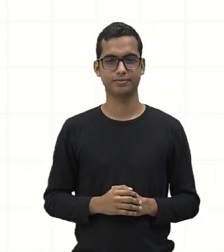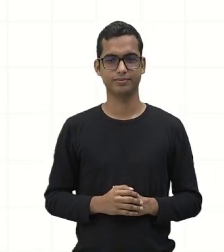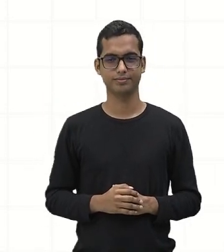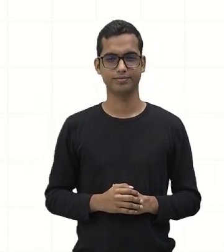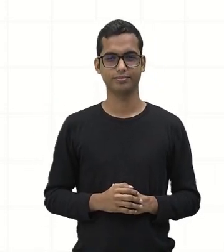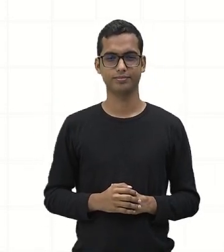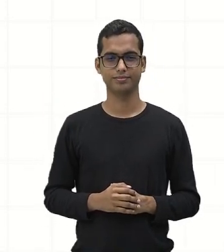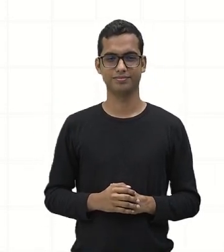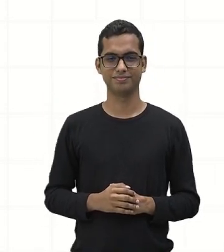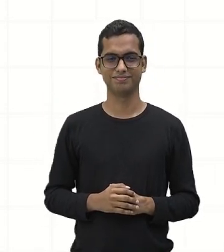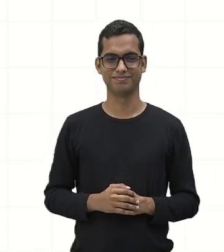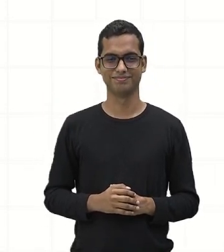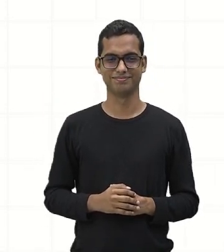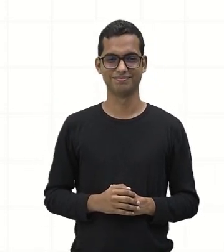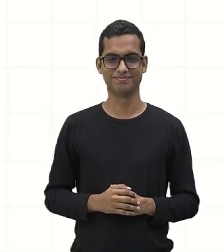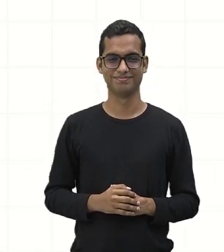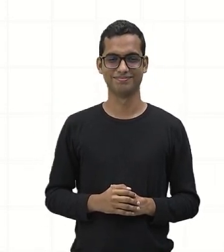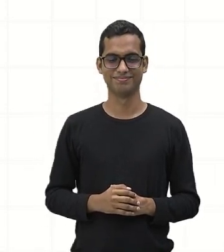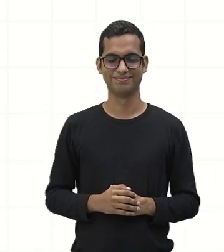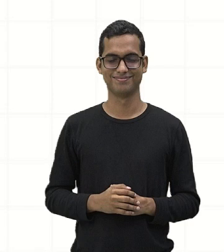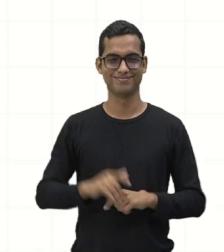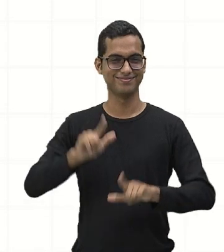Então, 5 ao quadrado,